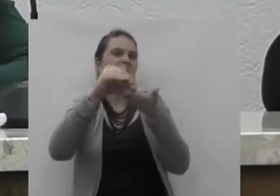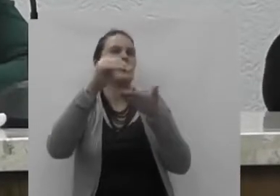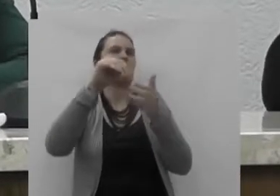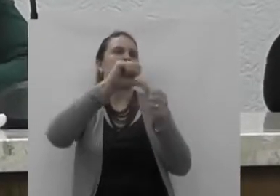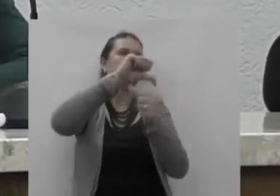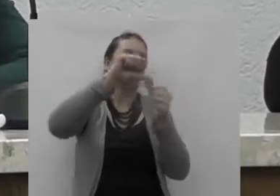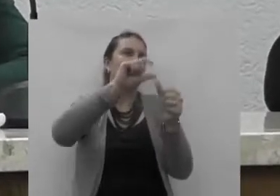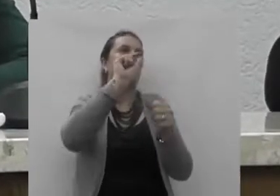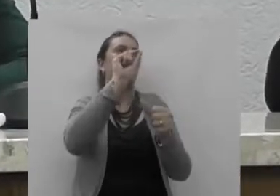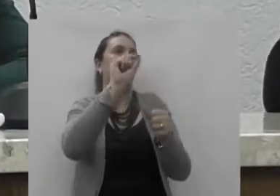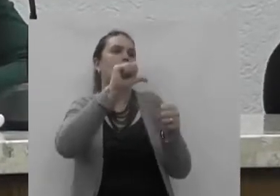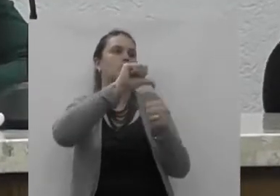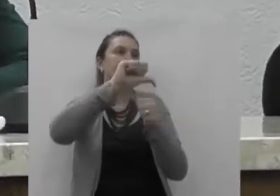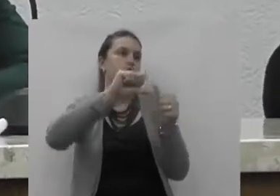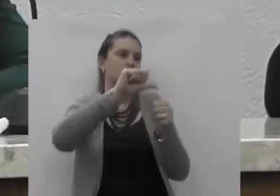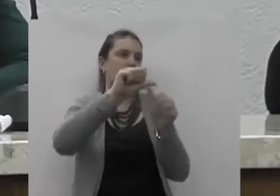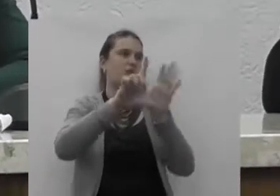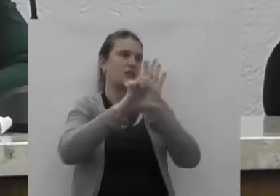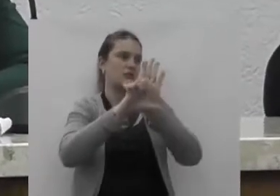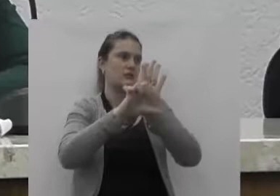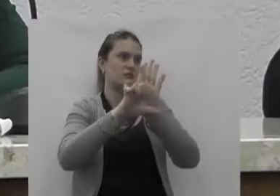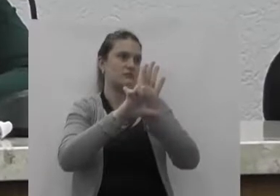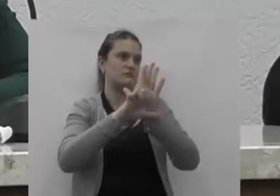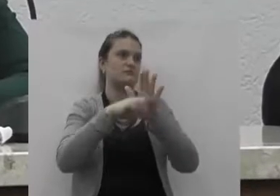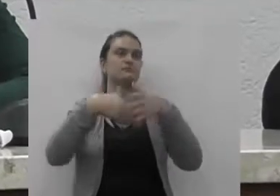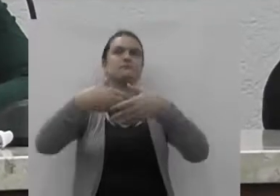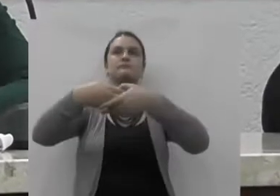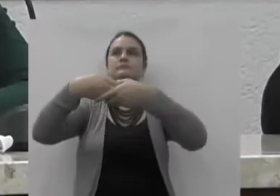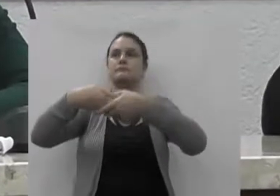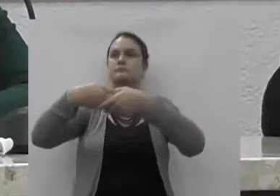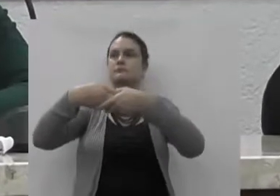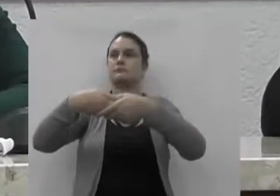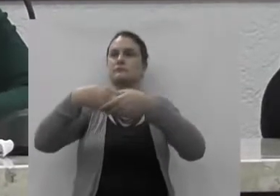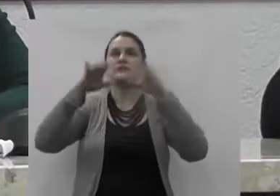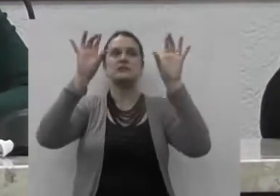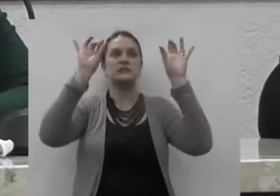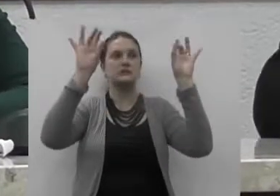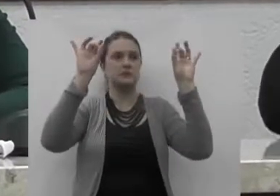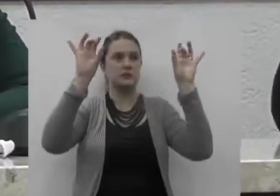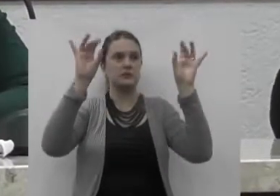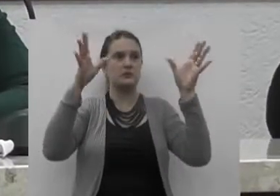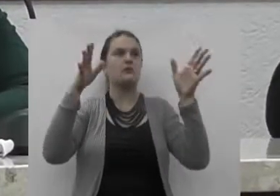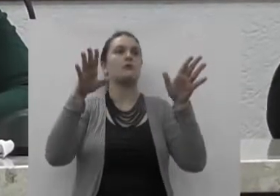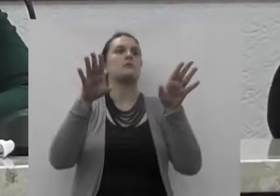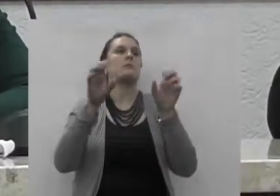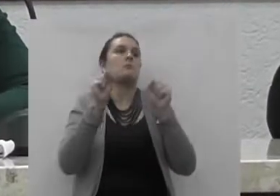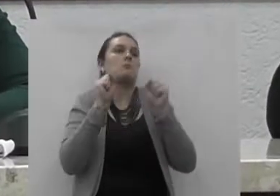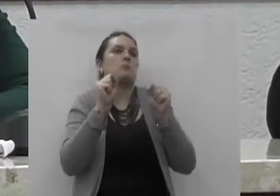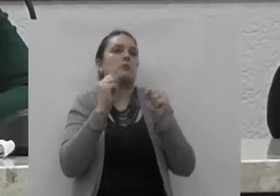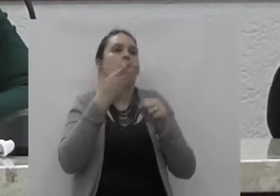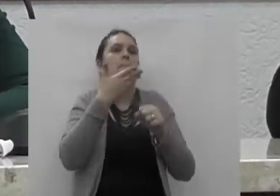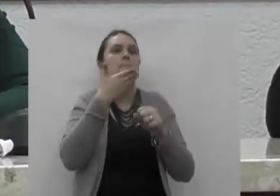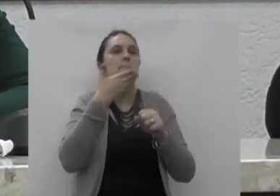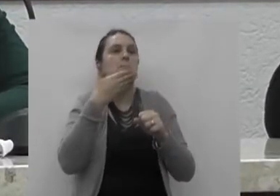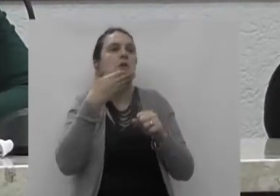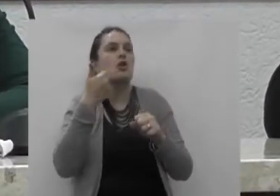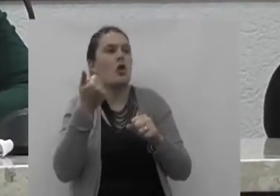as alterações necessárias. Cumprimentando-o cordialmente e a fim de possibilitar